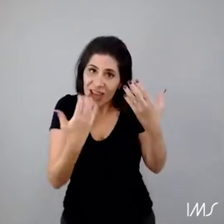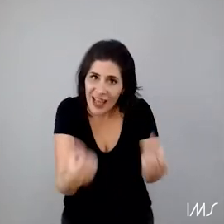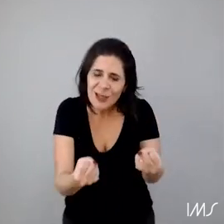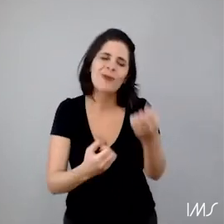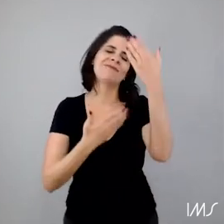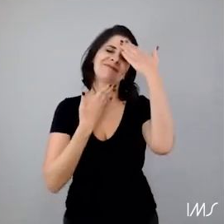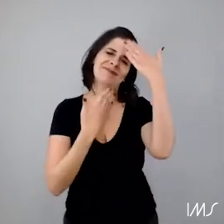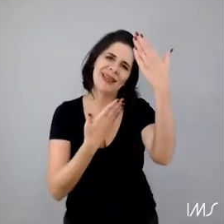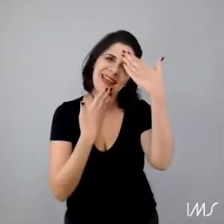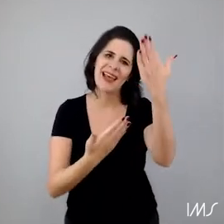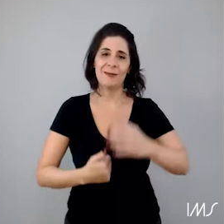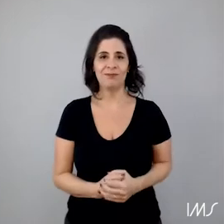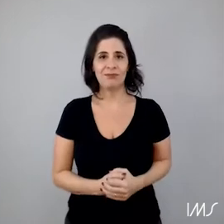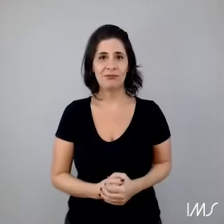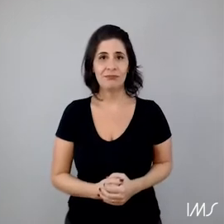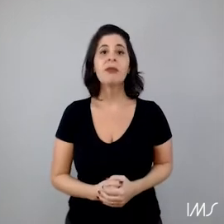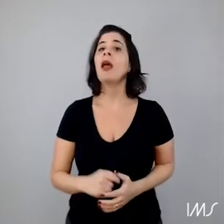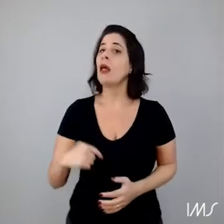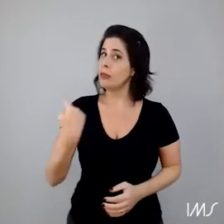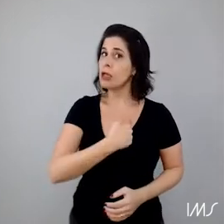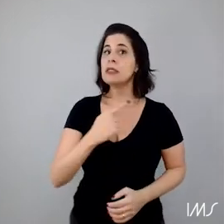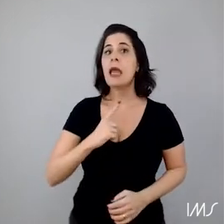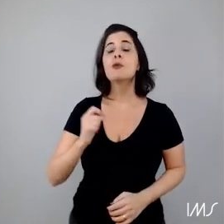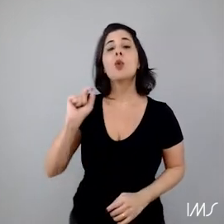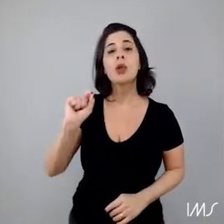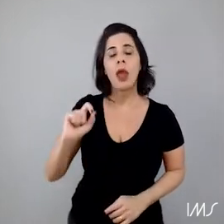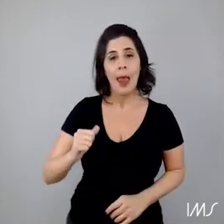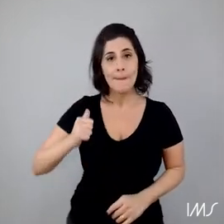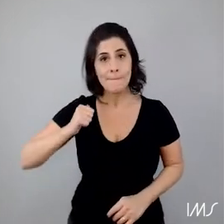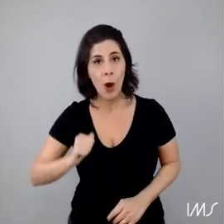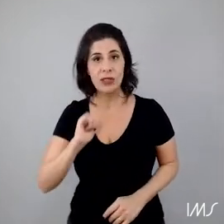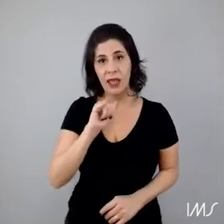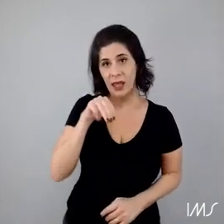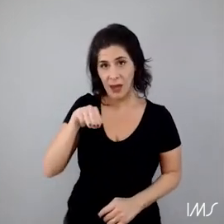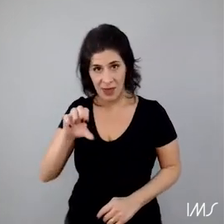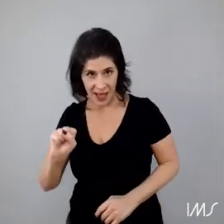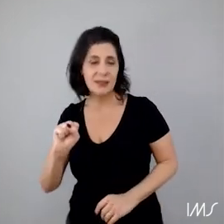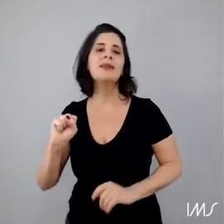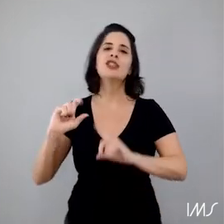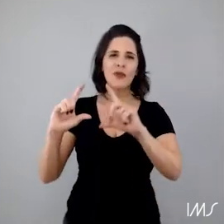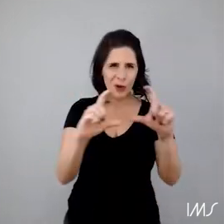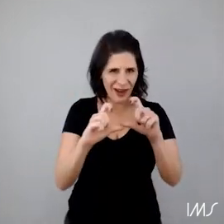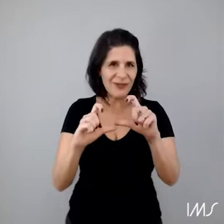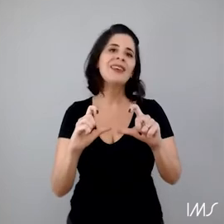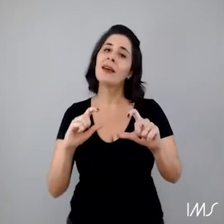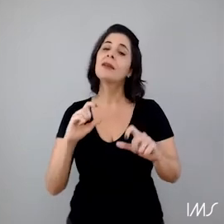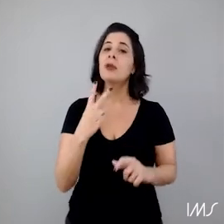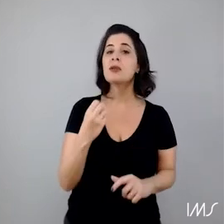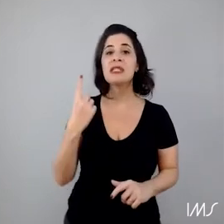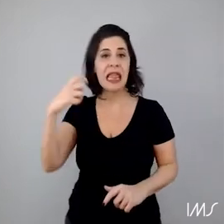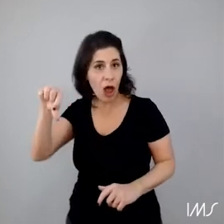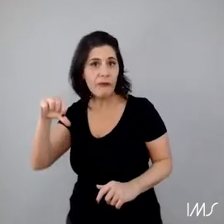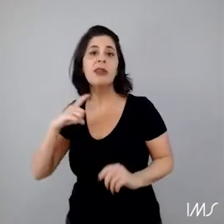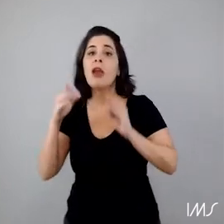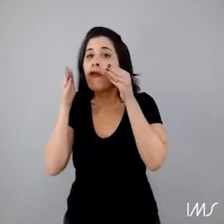este evento é um desdobramento da Bolsa IMS de Pesquisa em Fotografia, que teve sua segunda edição em 2019,